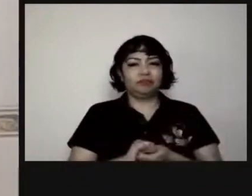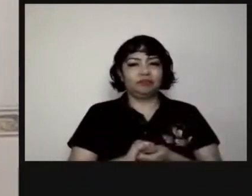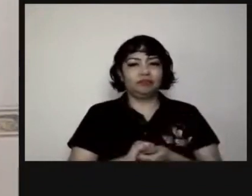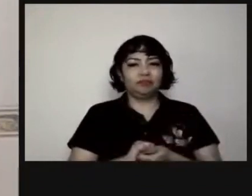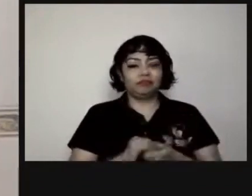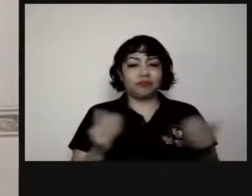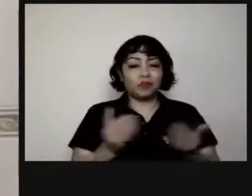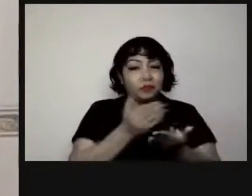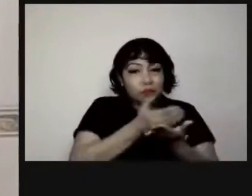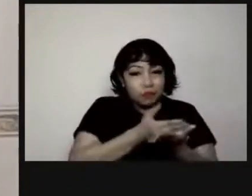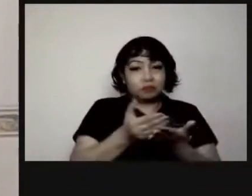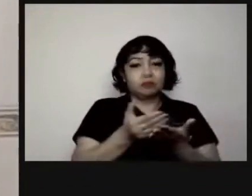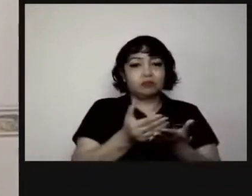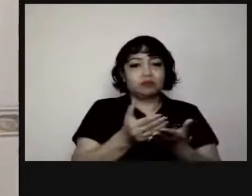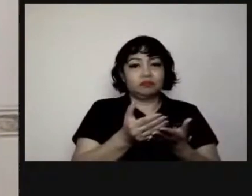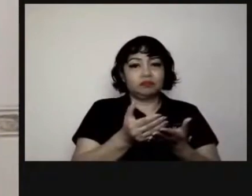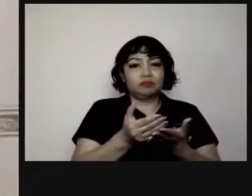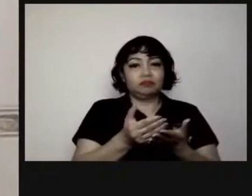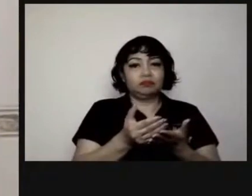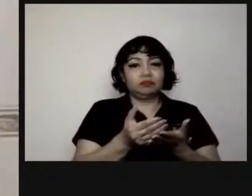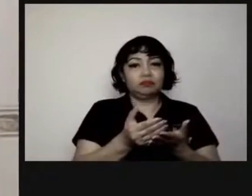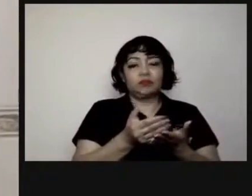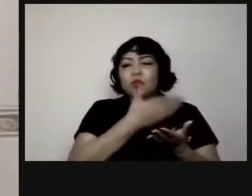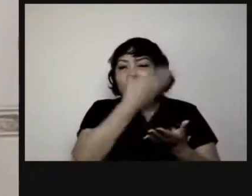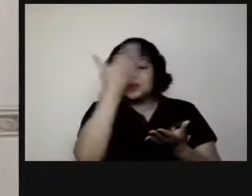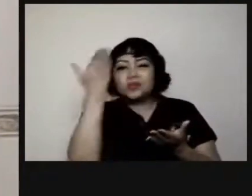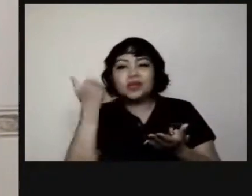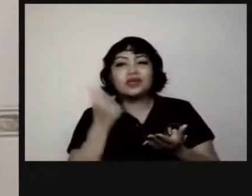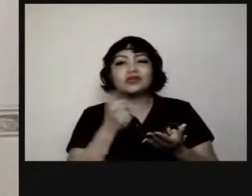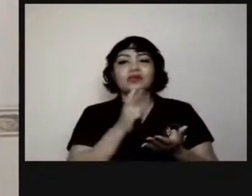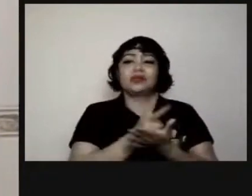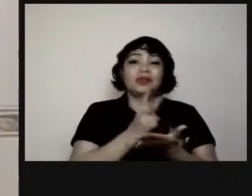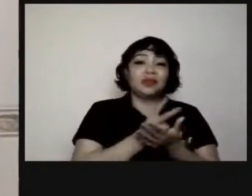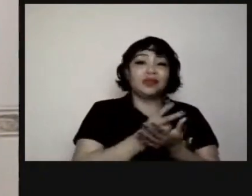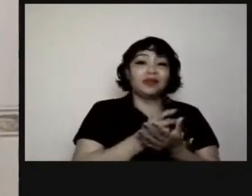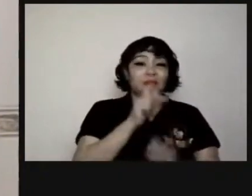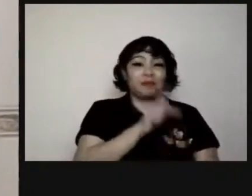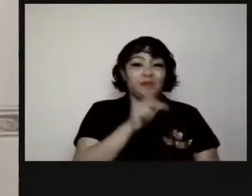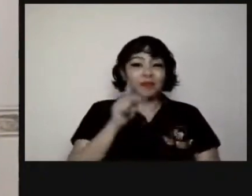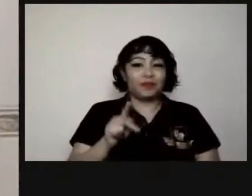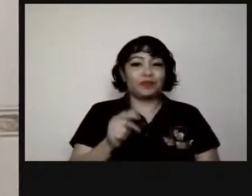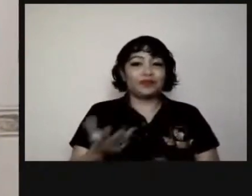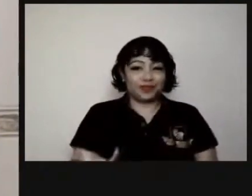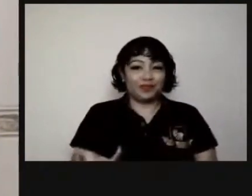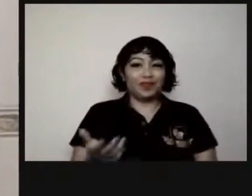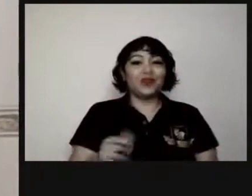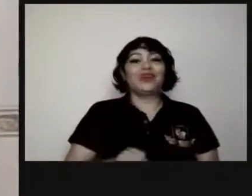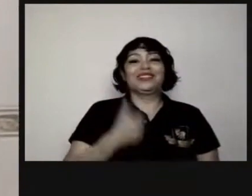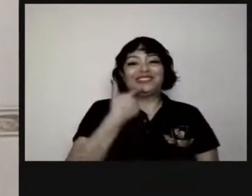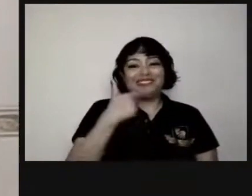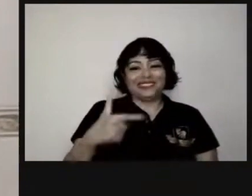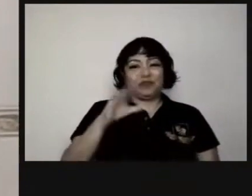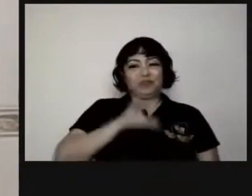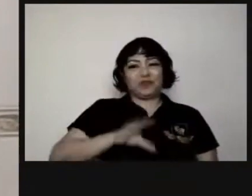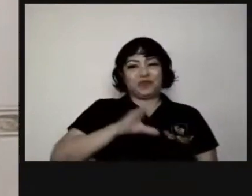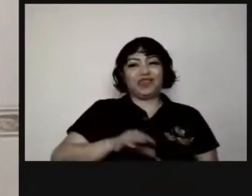momento inicial, ocupa eu um quadro sempre central esqueço, né? na A gente imagem, começa a falar, sendo professora, que, desculpa por numa interromper um escala menor, no pouquinho, quadro né? menor,